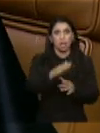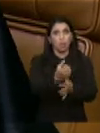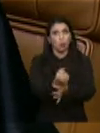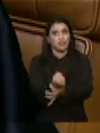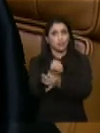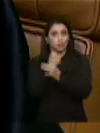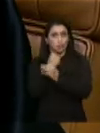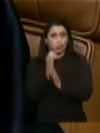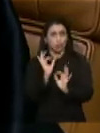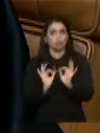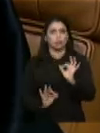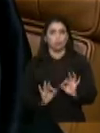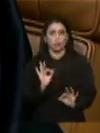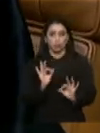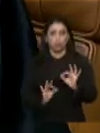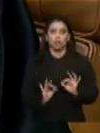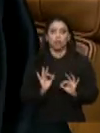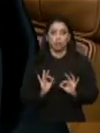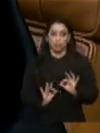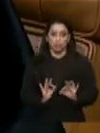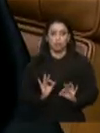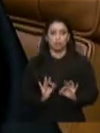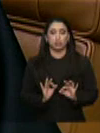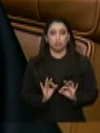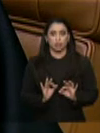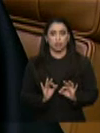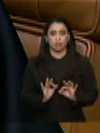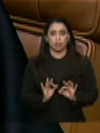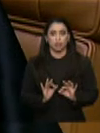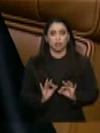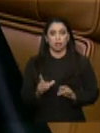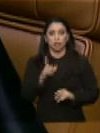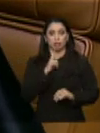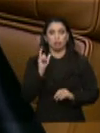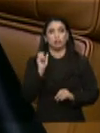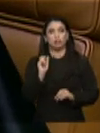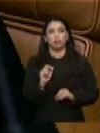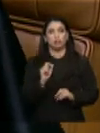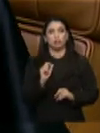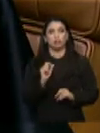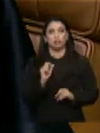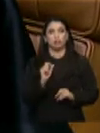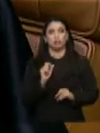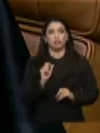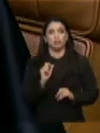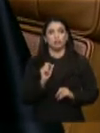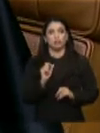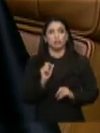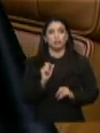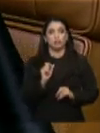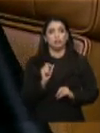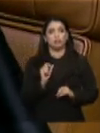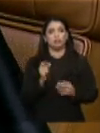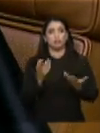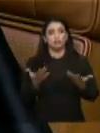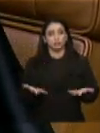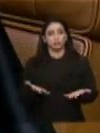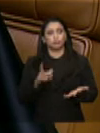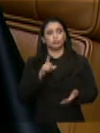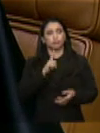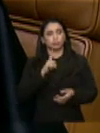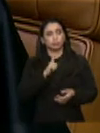segurança jurídica, e isso é a posição que me leva a ter